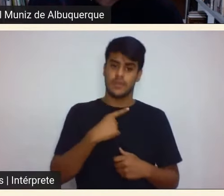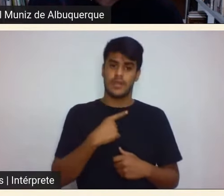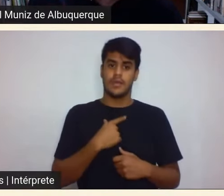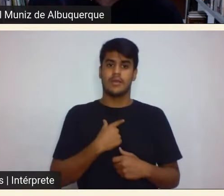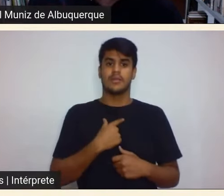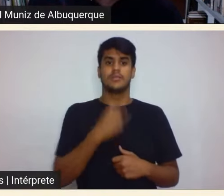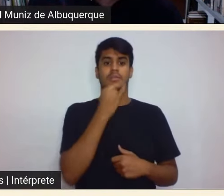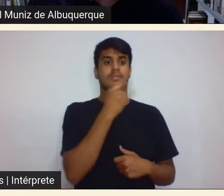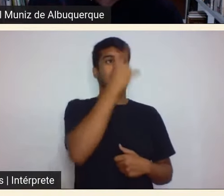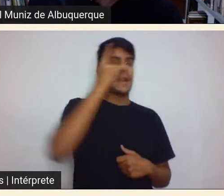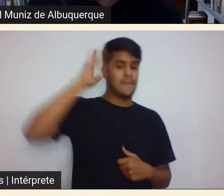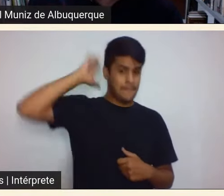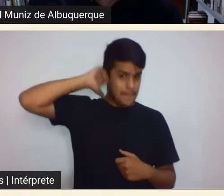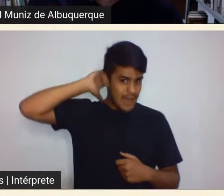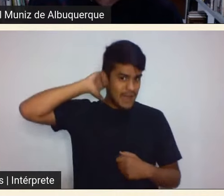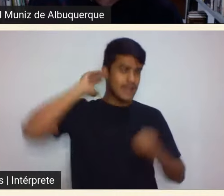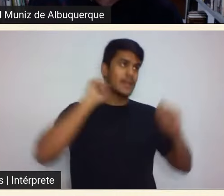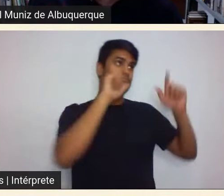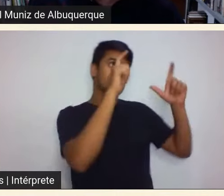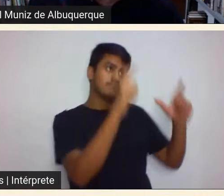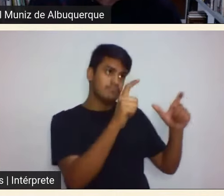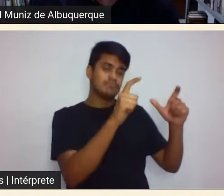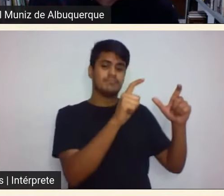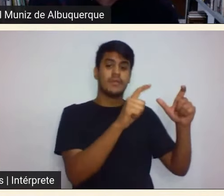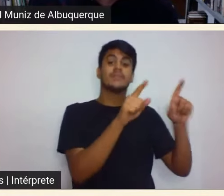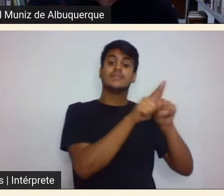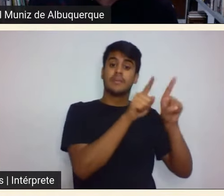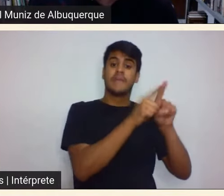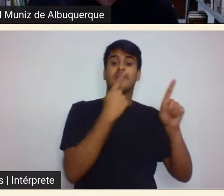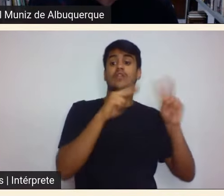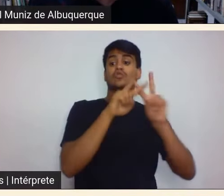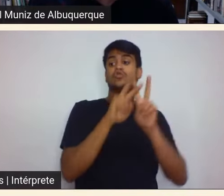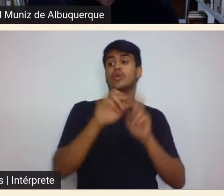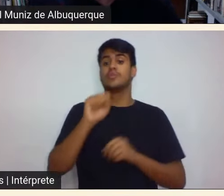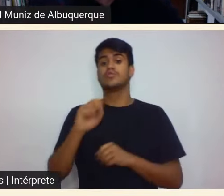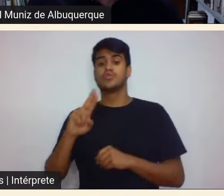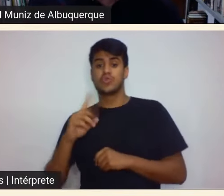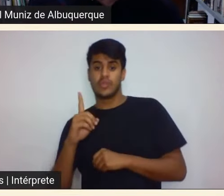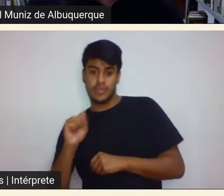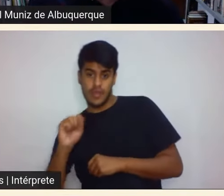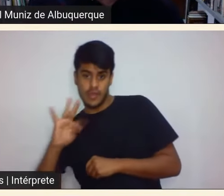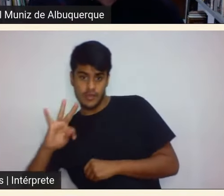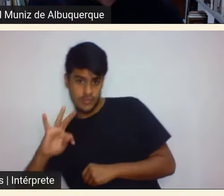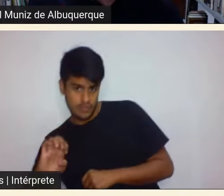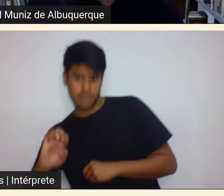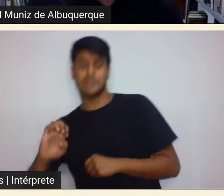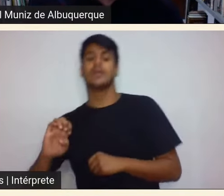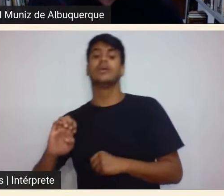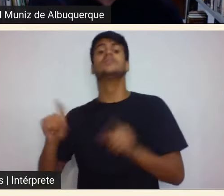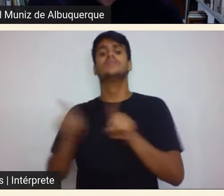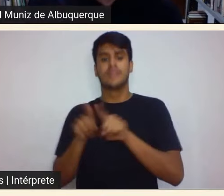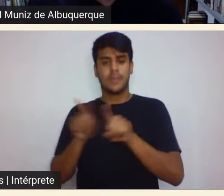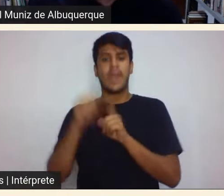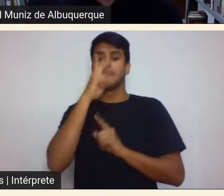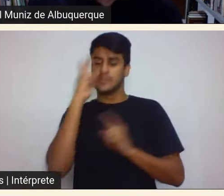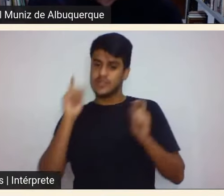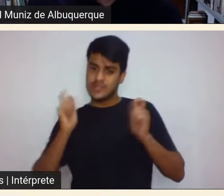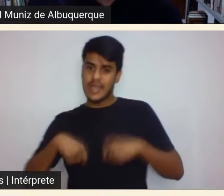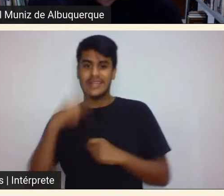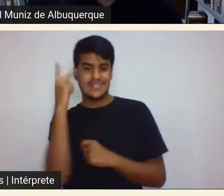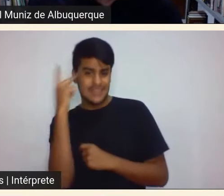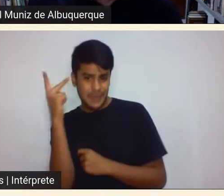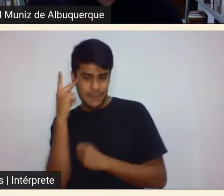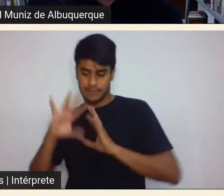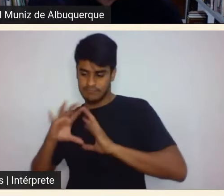Pará se referendando aos circuitos do Sudeste, notadamente a turma que pôde se reunir em São Paulo